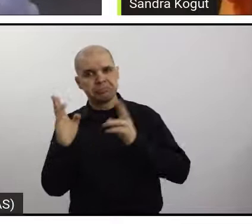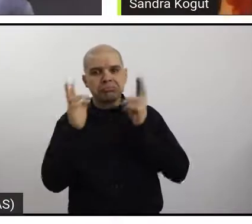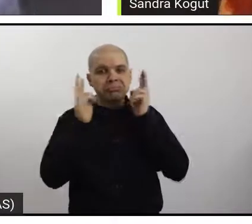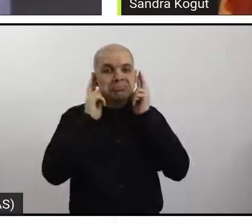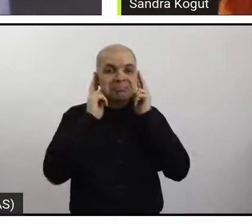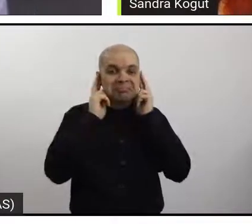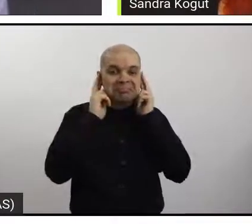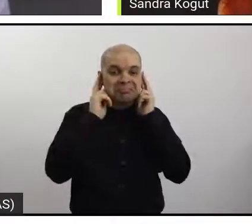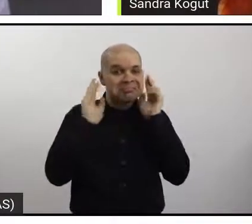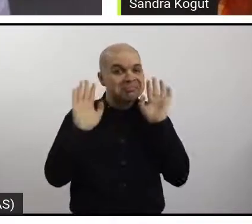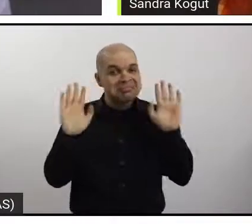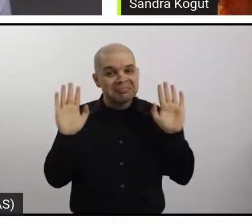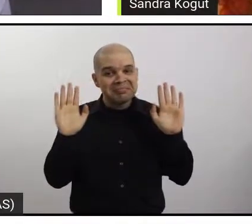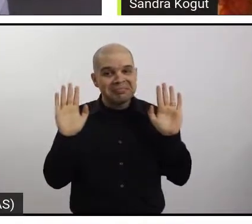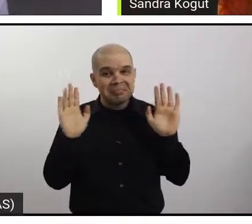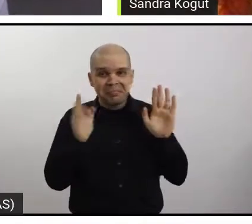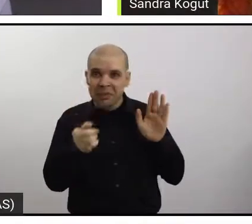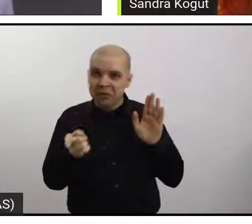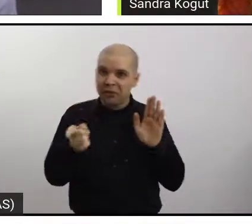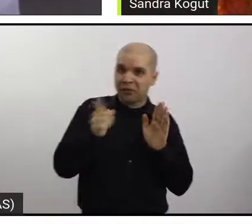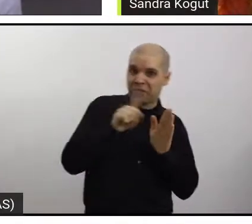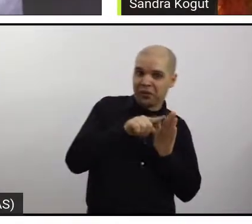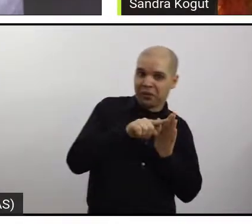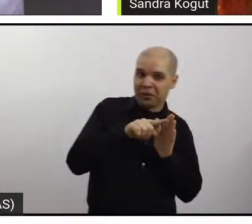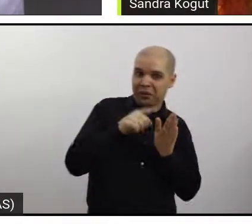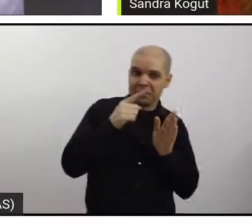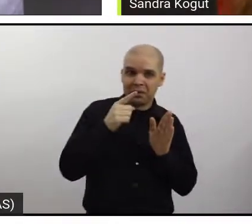que a gente... Vamos voltar, Daniele, agora